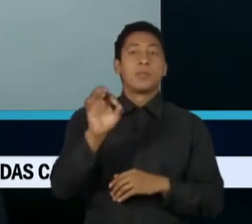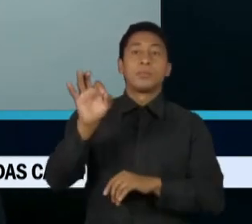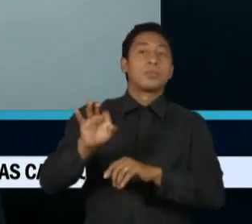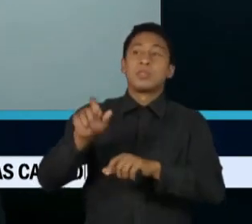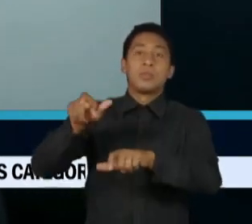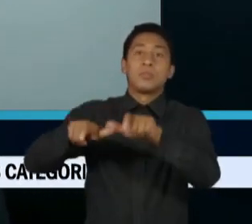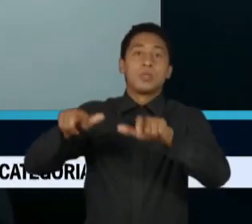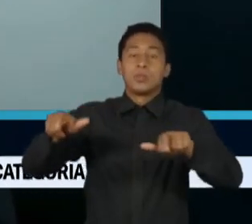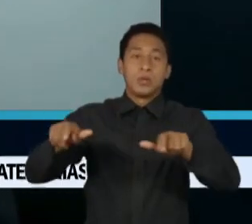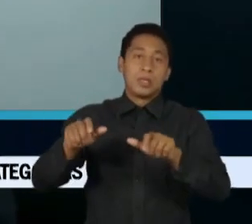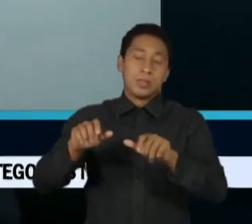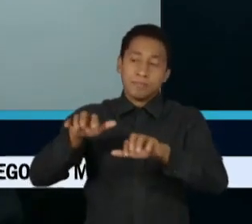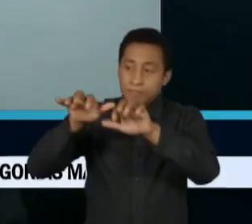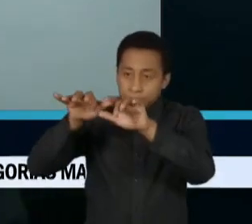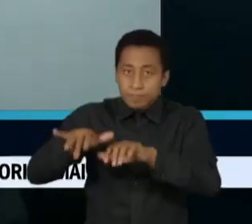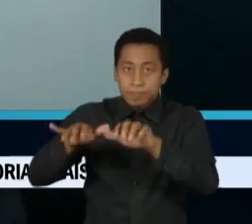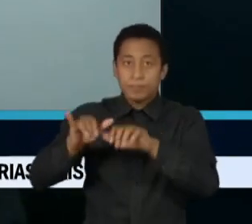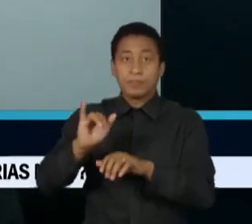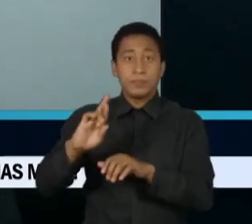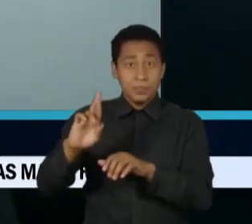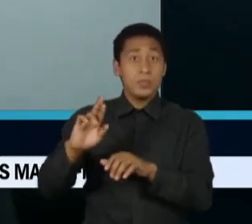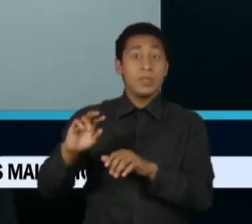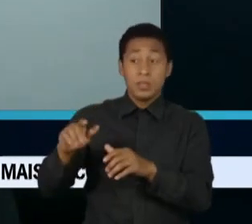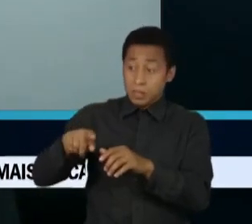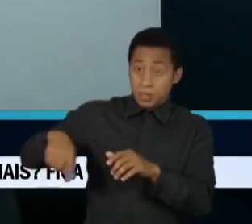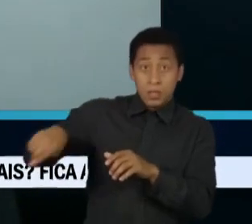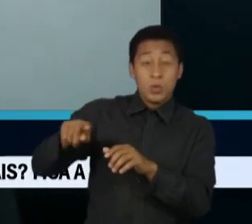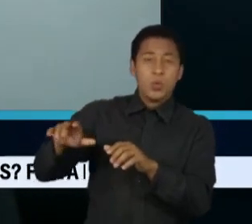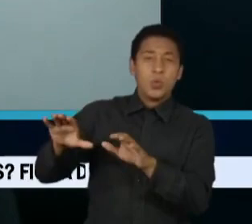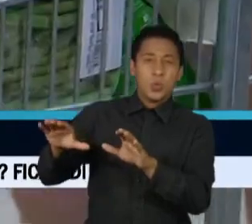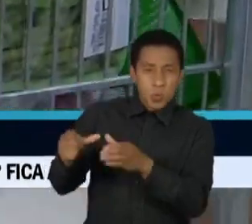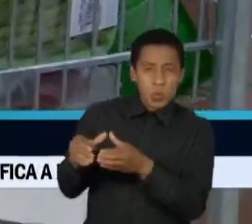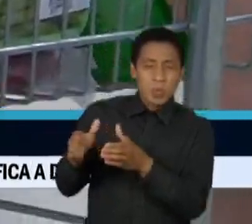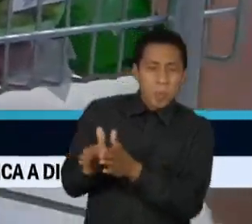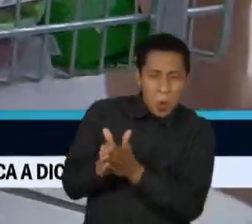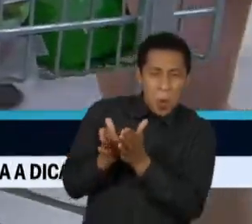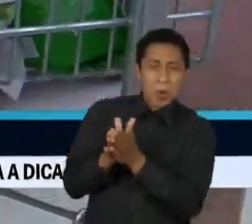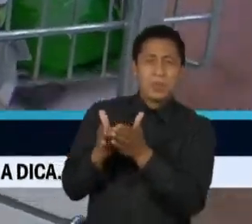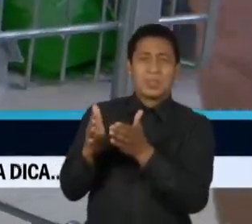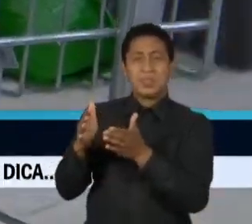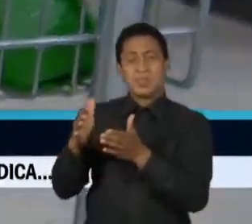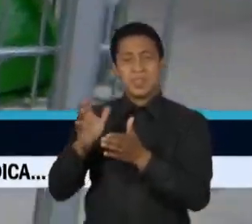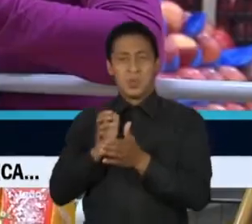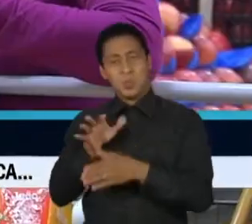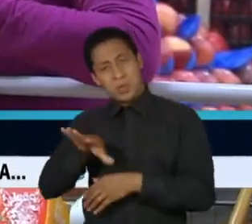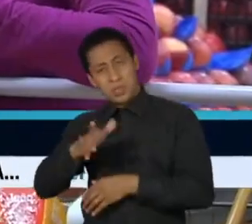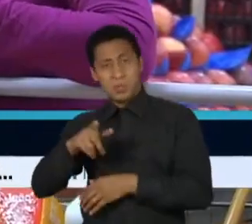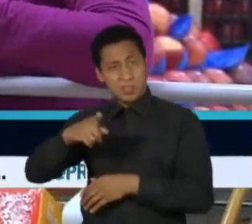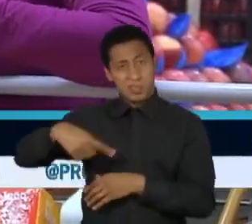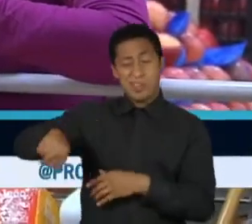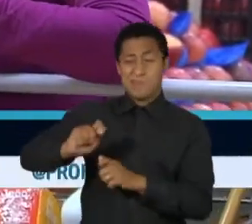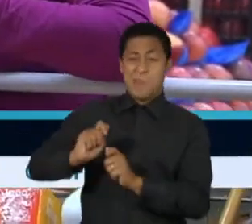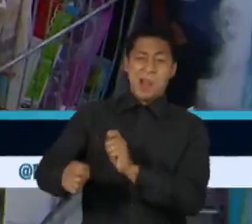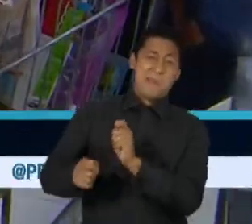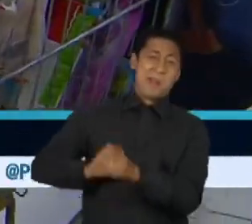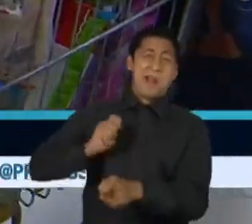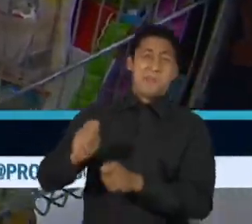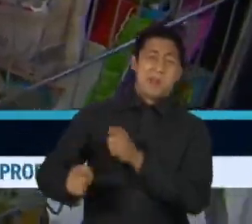média, em geral, ela está sustentando as políticas públicas do país. Esses recursos deveriam ficar com as